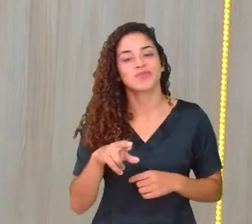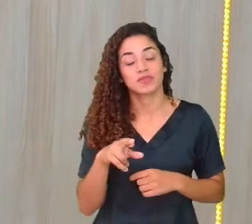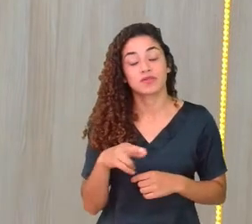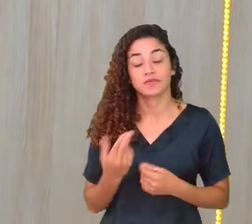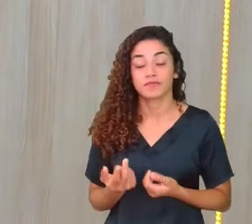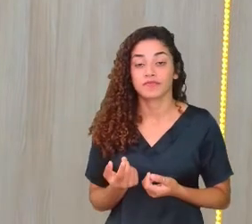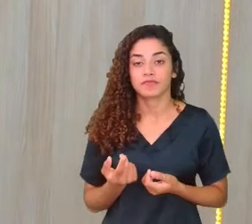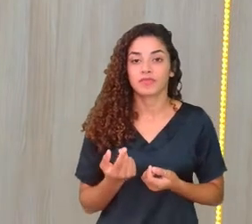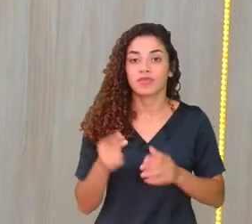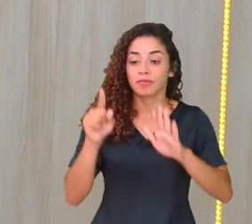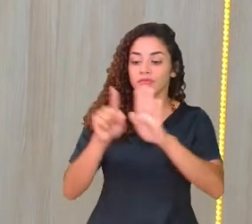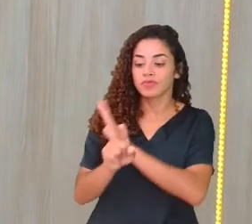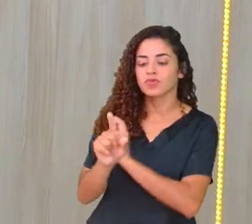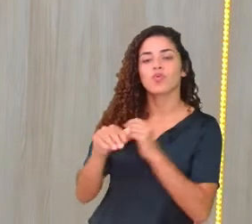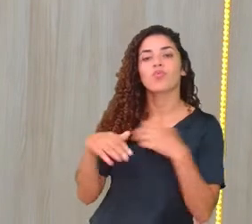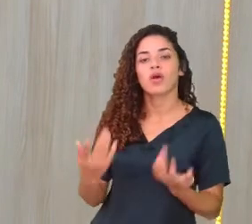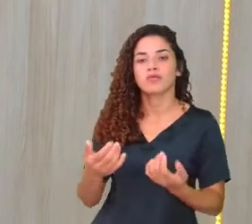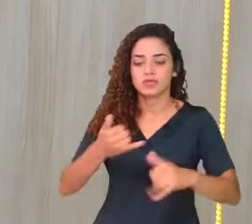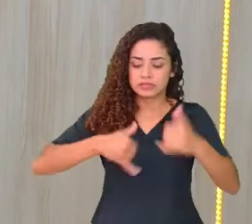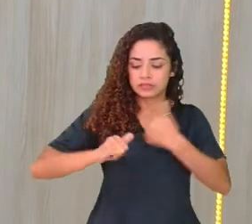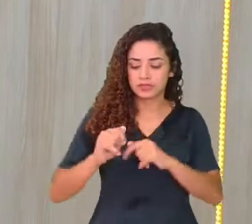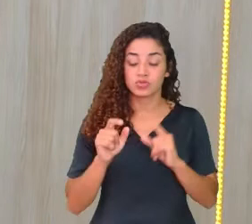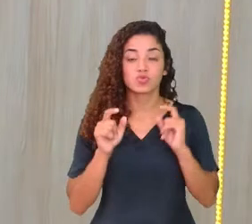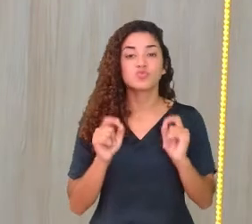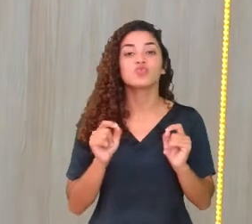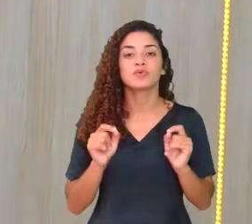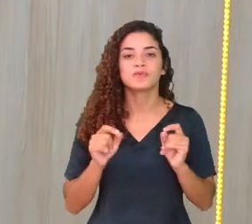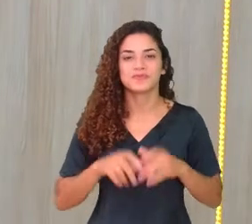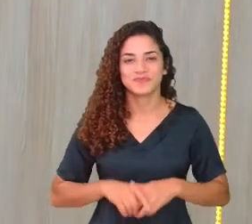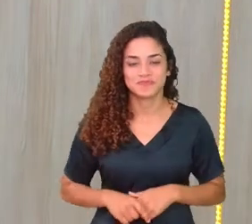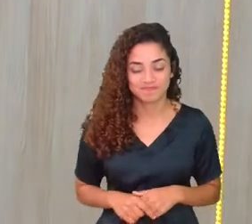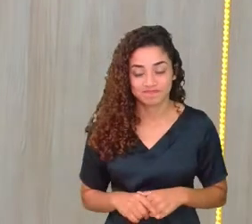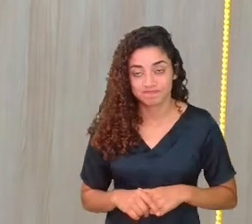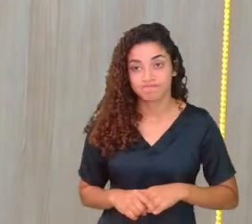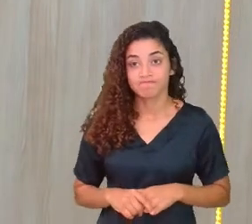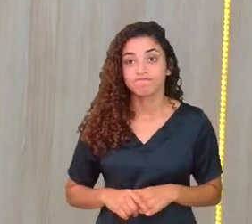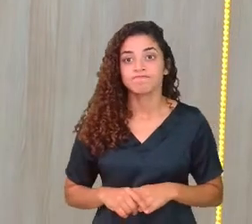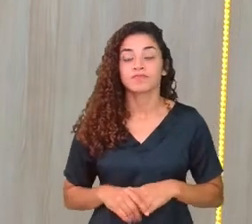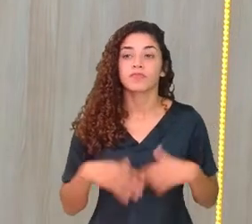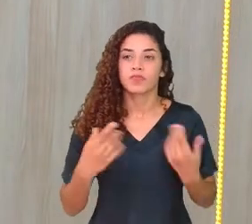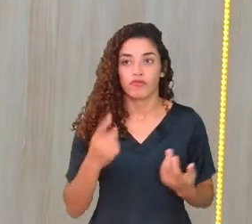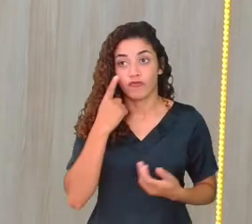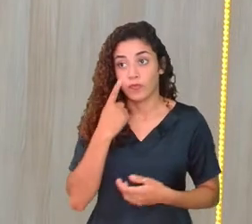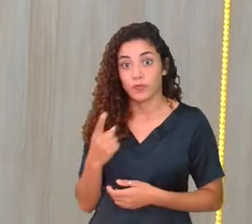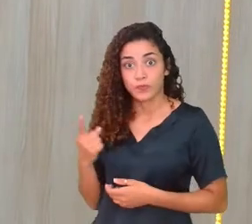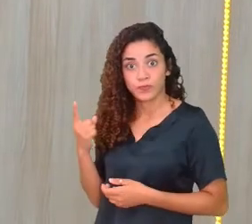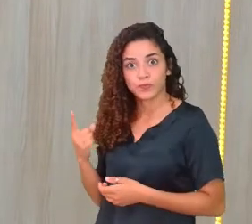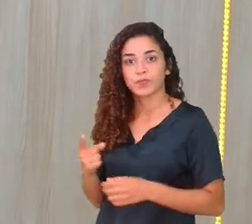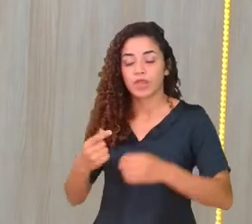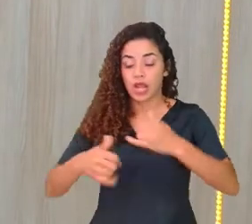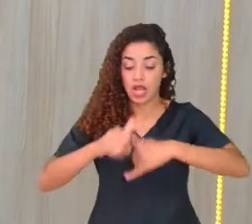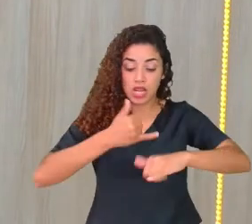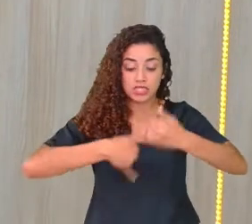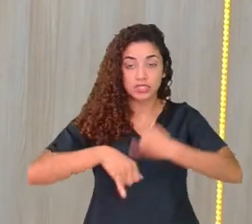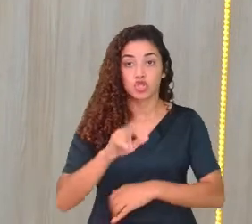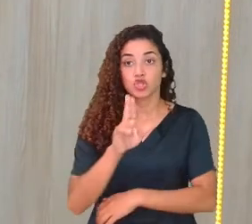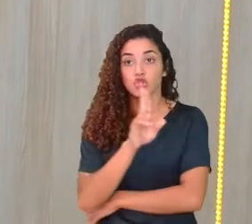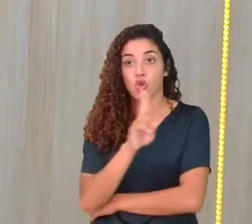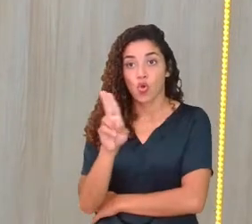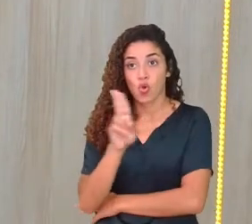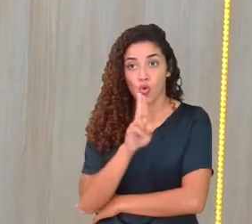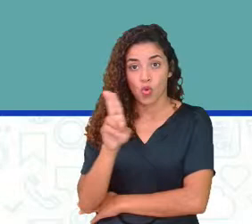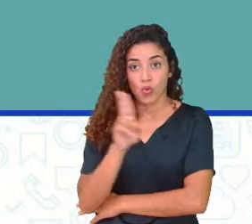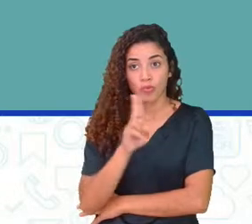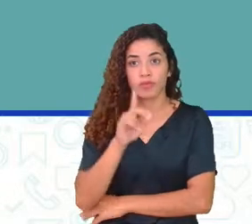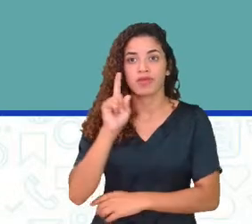o que é eletricidade. Então, aqui nós temos aqui eletricidade, é o nome dado a